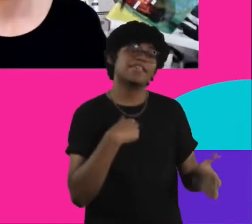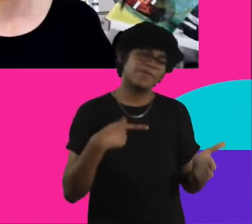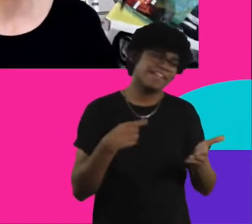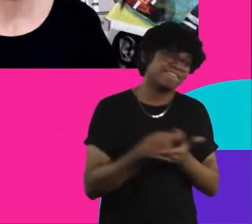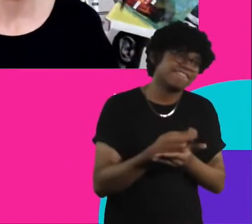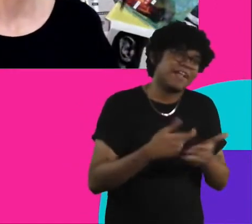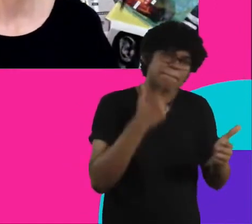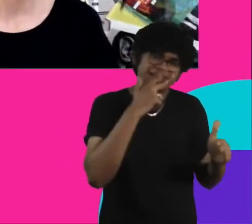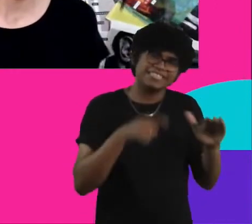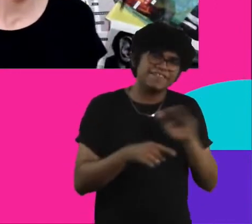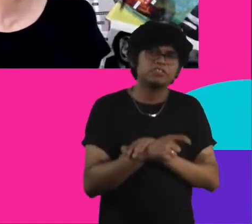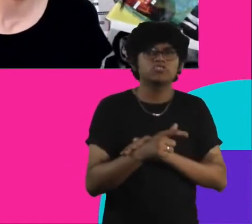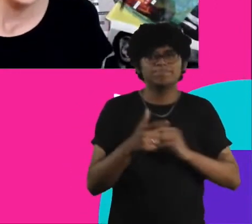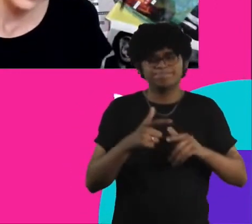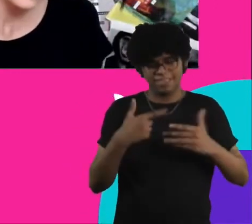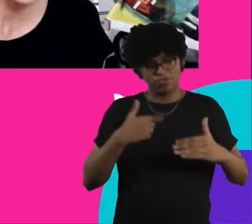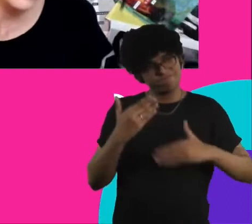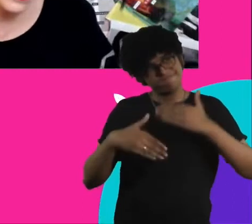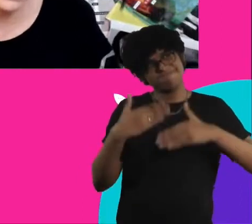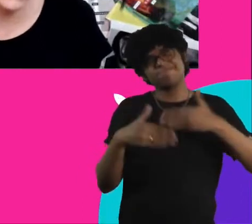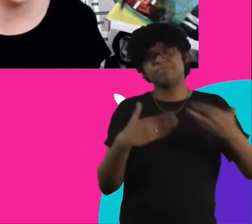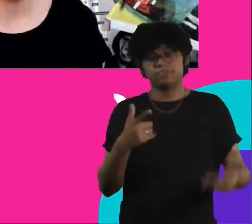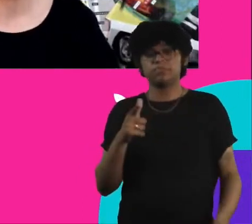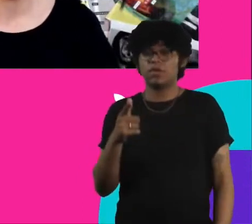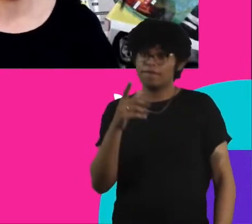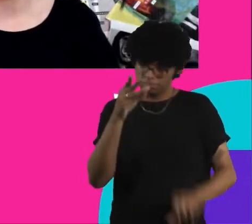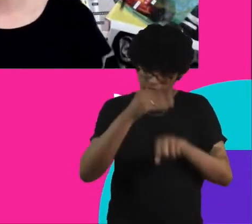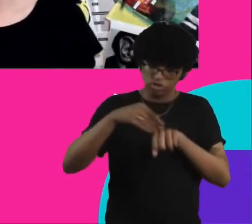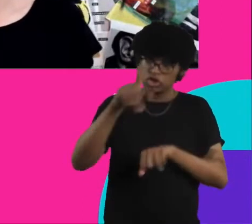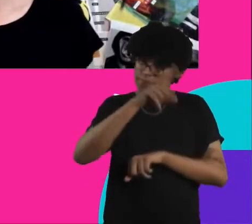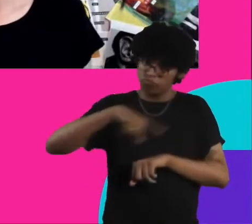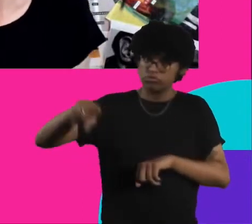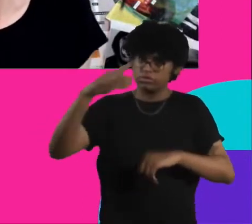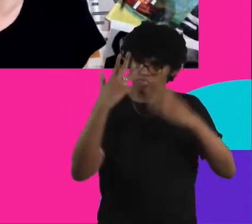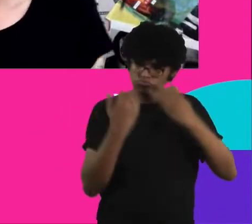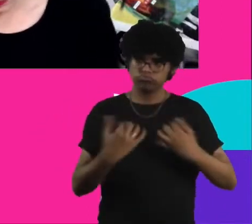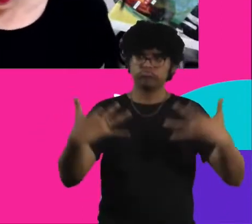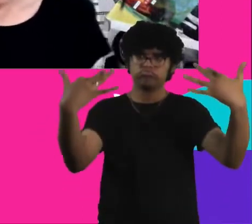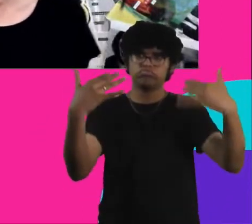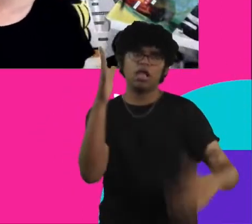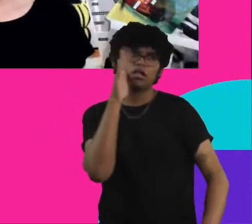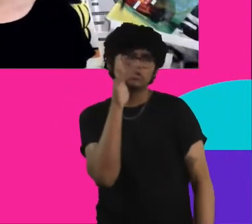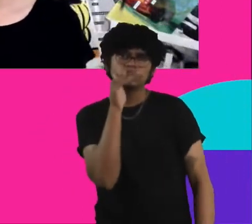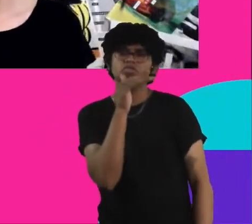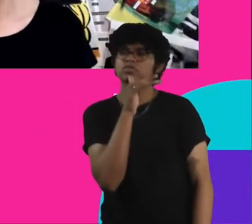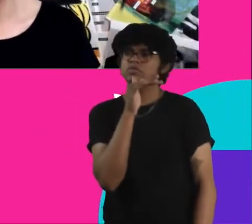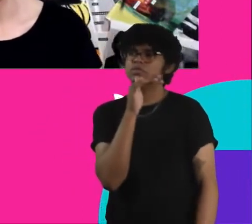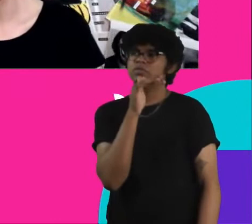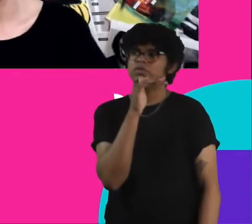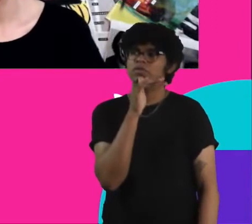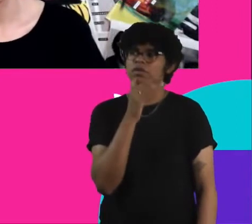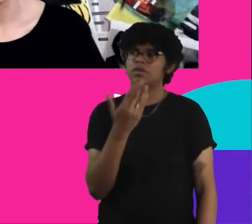investir no meu crescimento. Então, eu queria trazer isso também para todo mundo que está nos Perfeito. assistindo. Até que ponto a gente pode